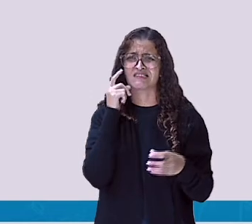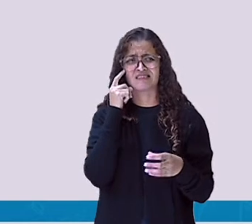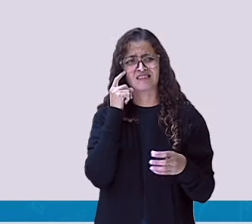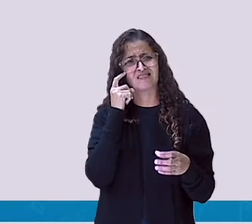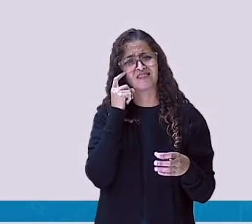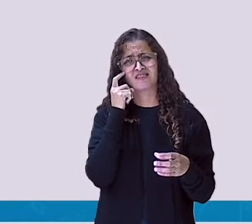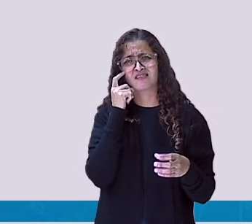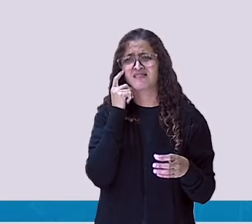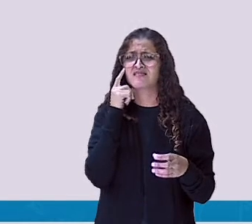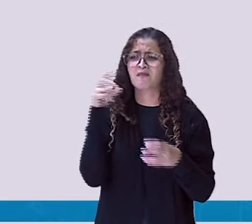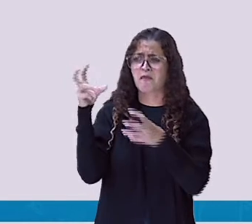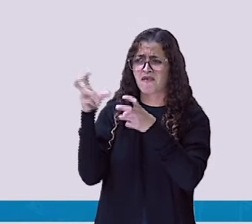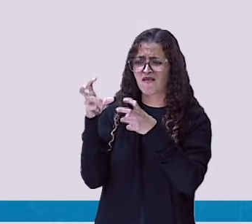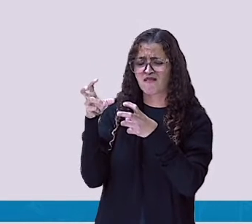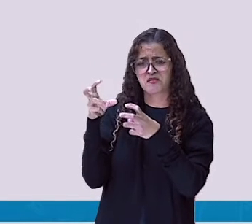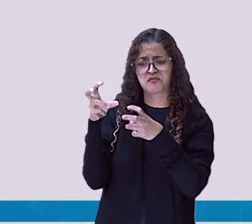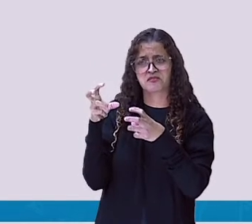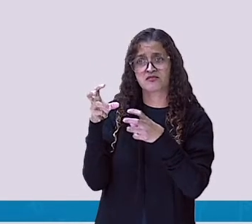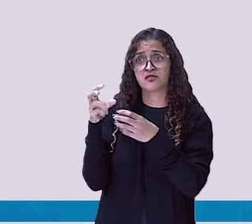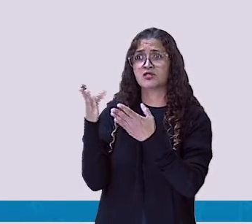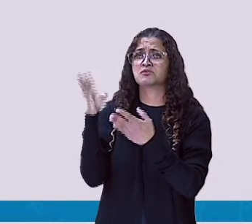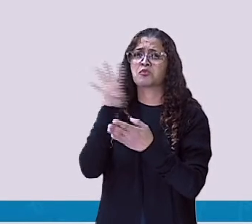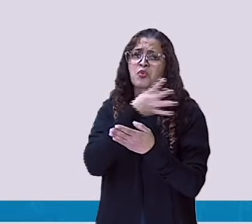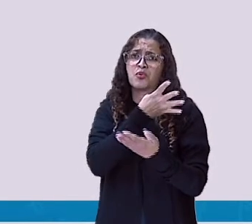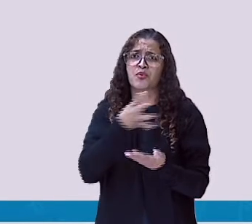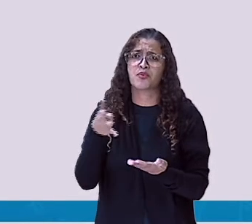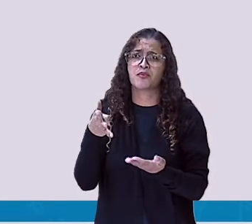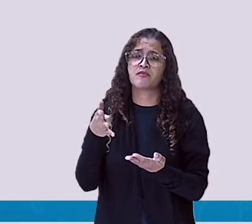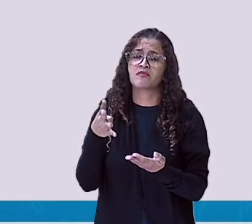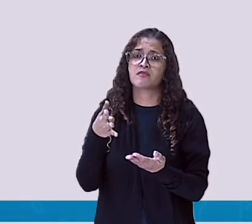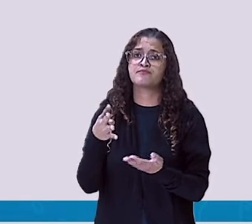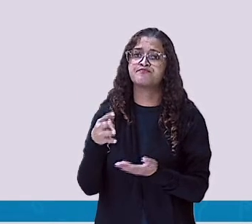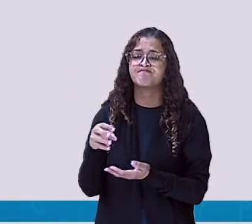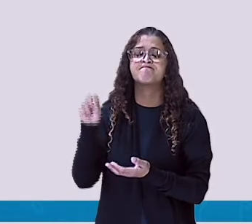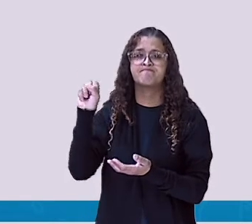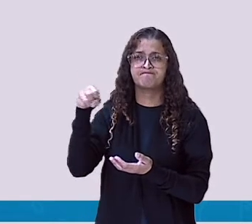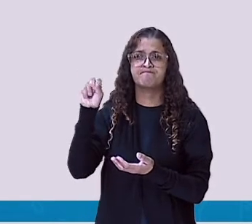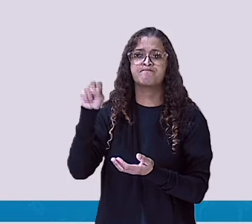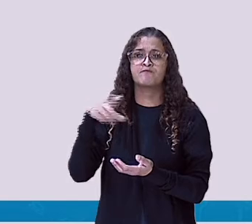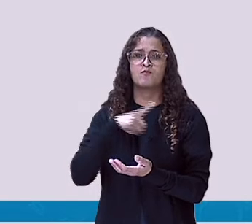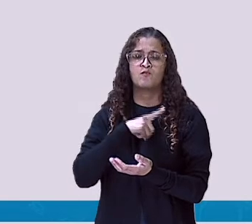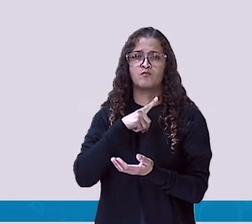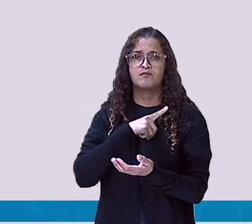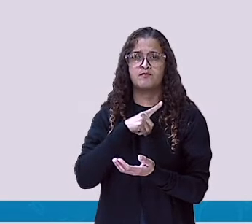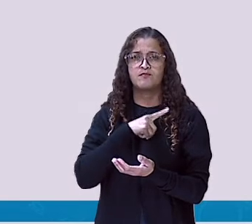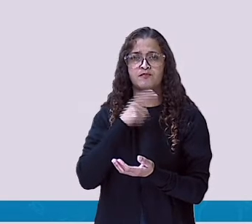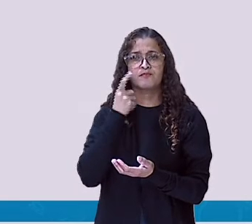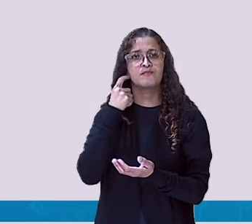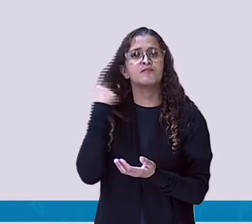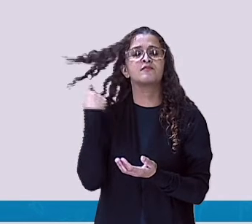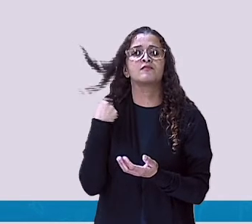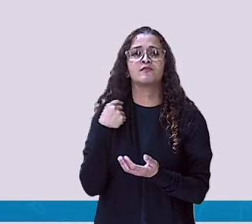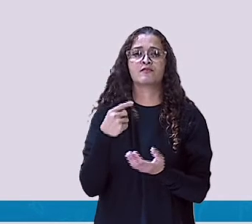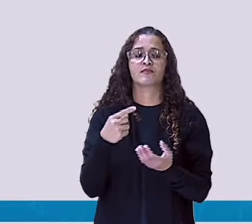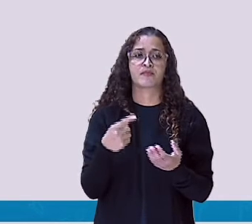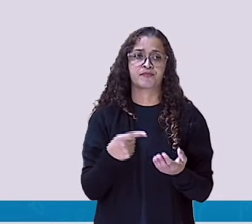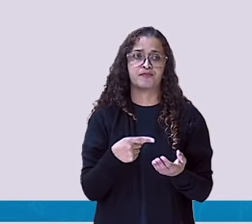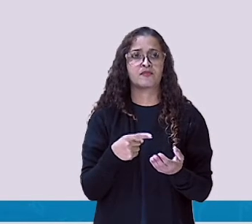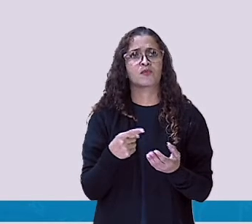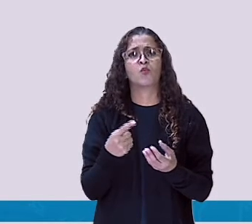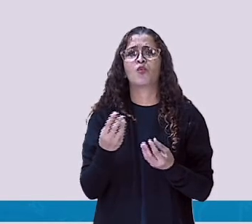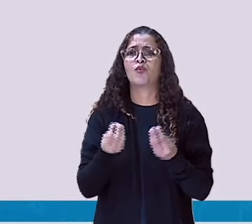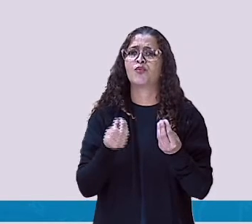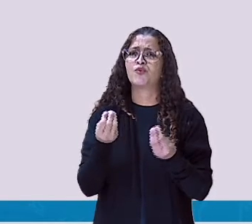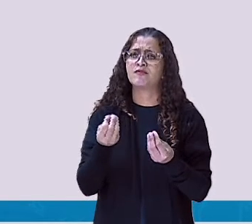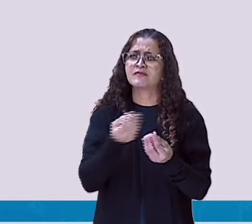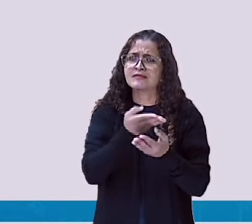simplesmente de olhar ali a nossa tabela? Sim. Quando você quer saber o total de algo, qual